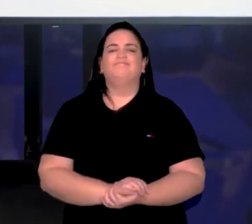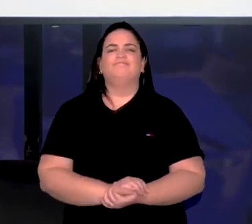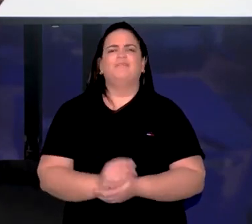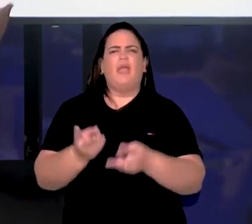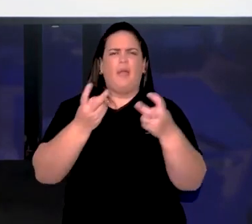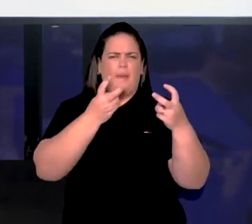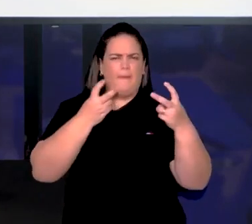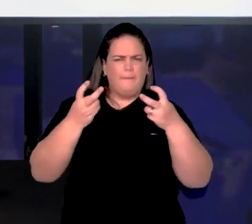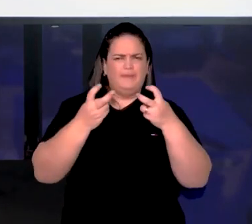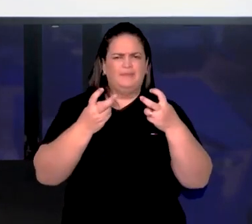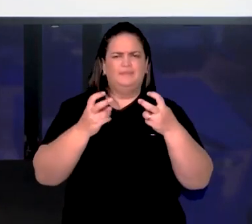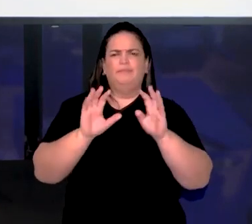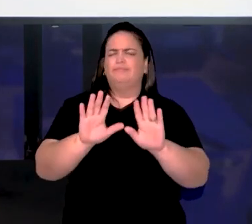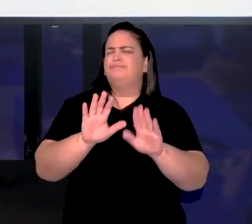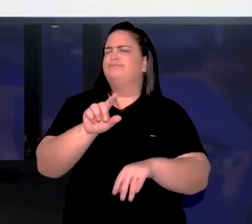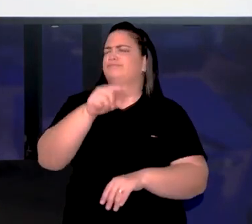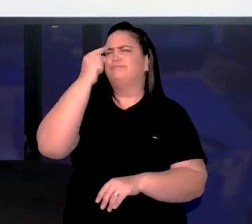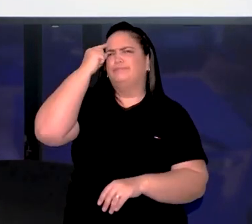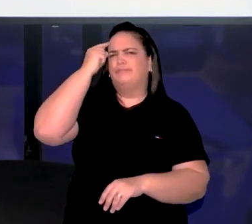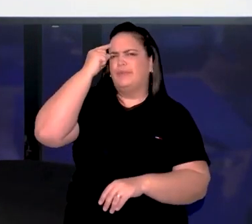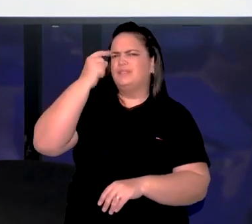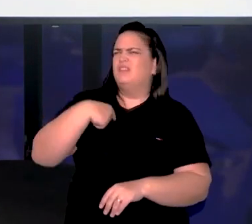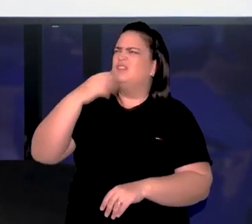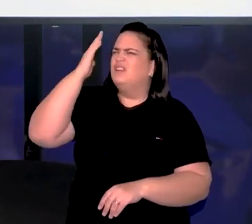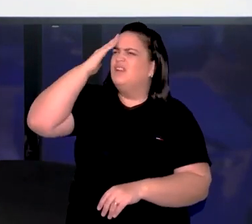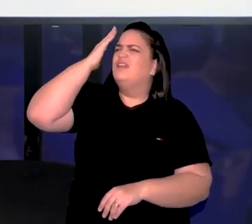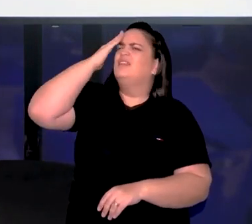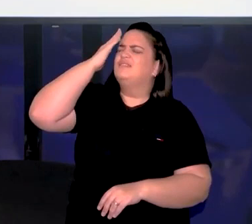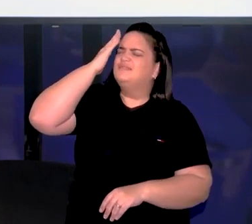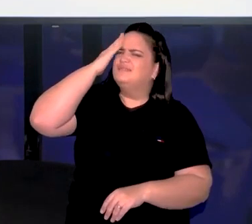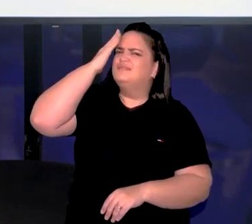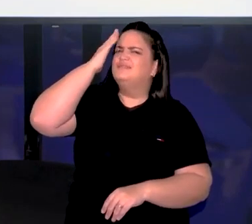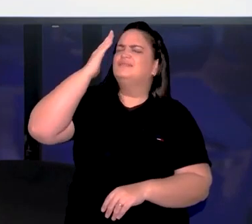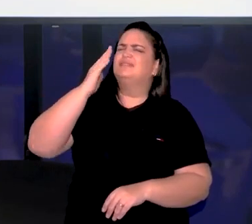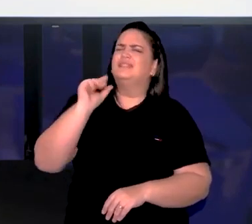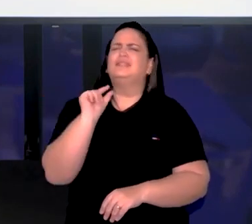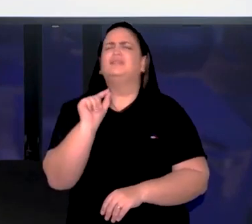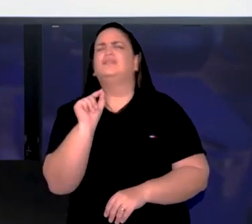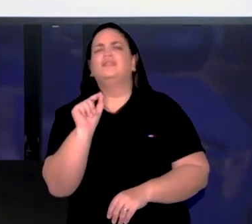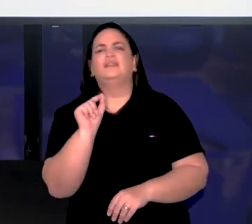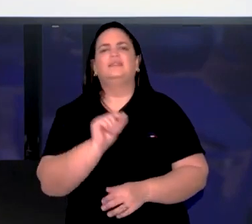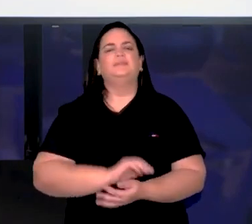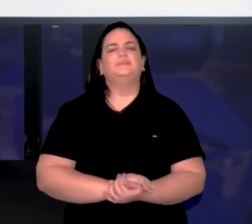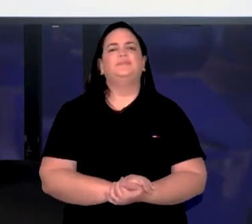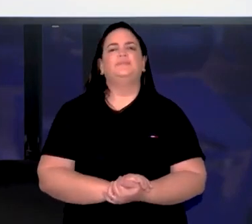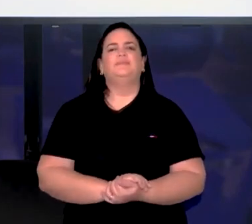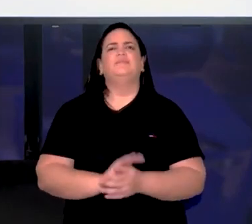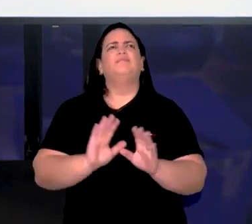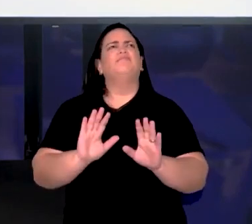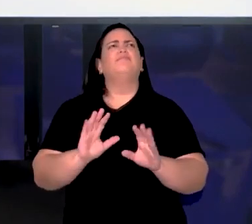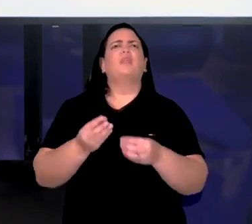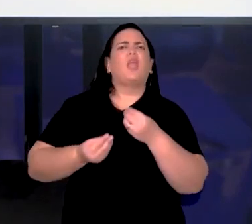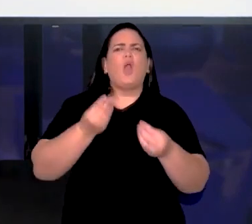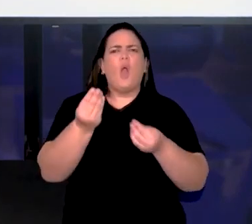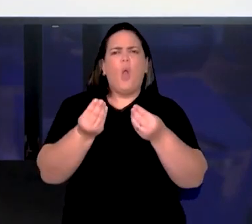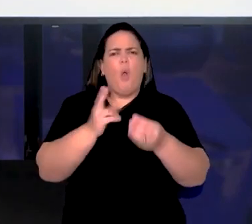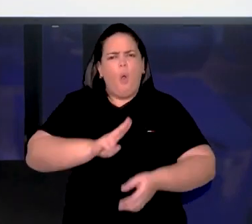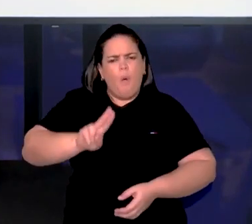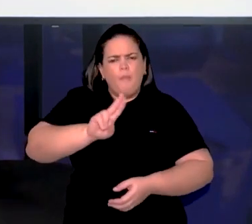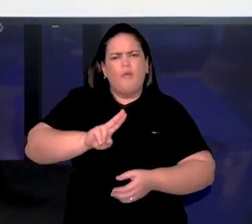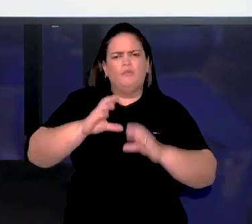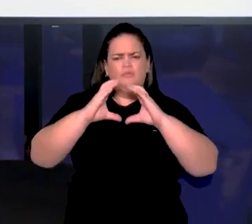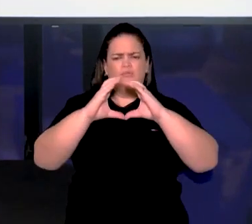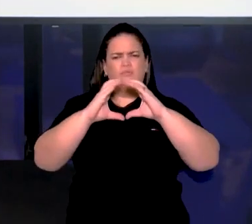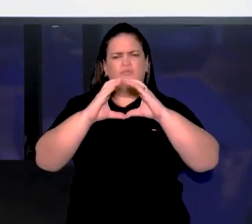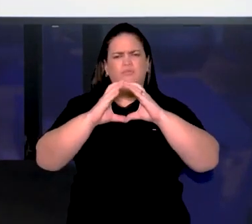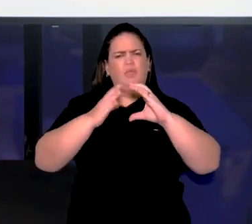Eu posso entender, professor, voltando aqui, eu posso entender o seguinte. Ah, onde é que eu utilizo essas partes no